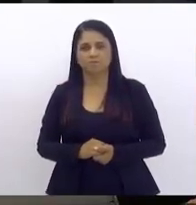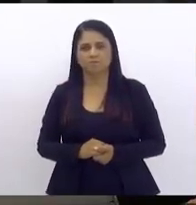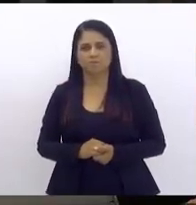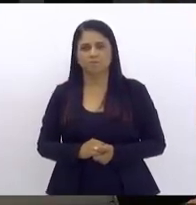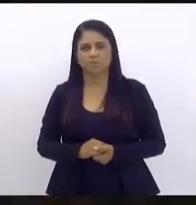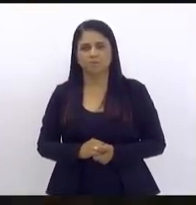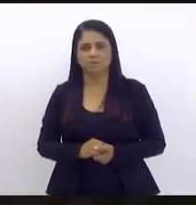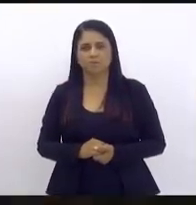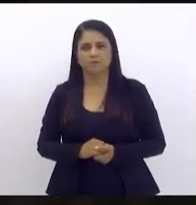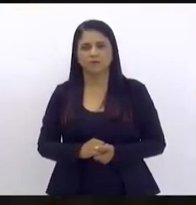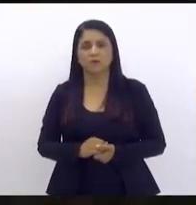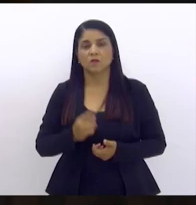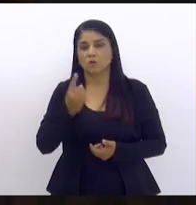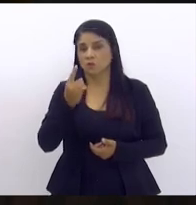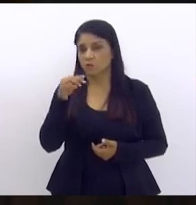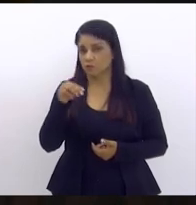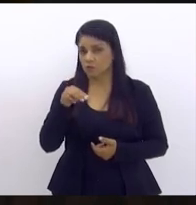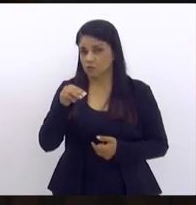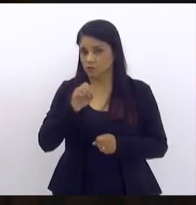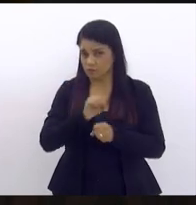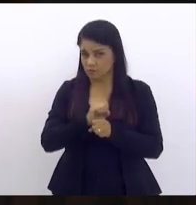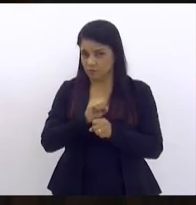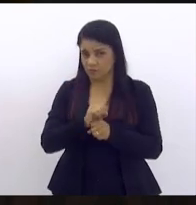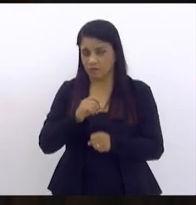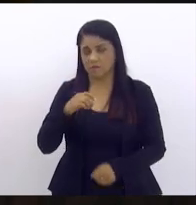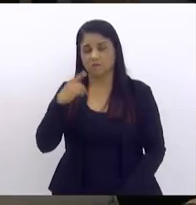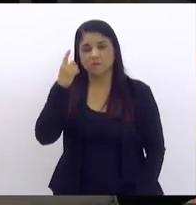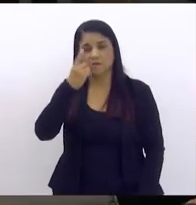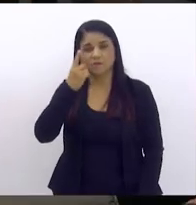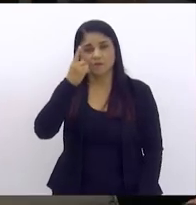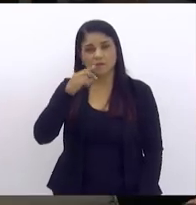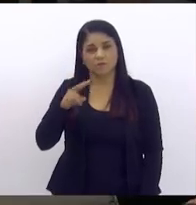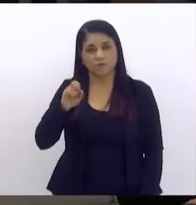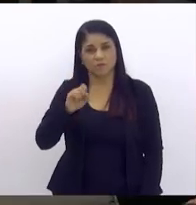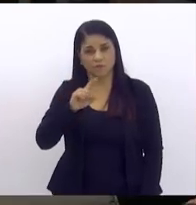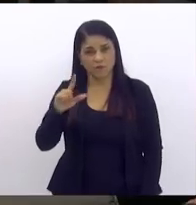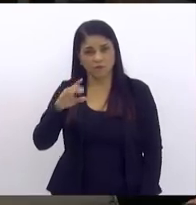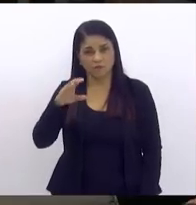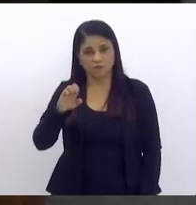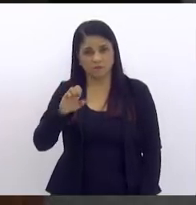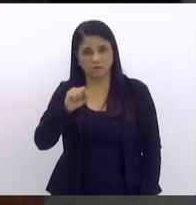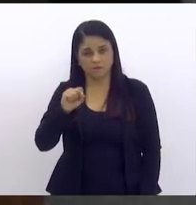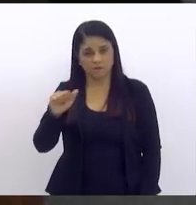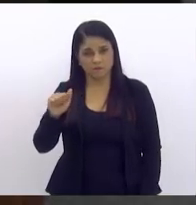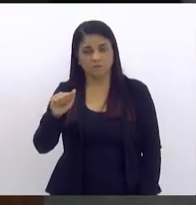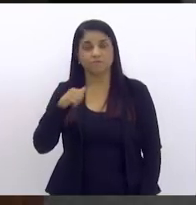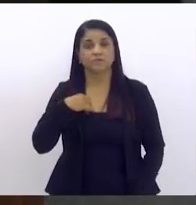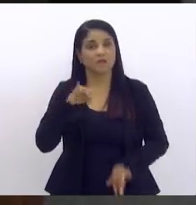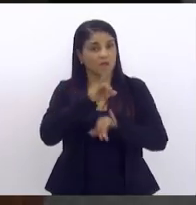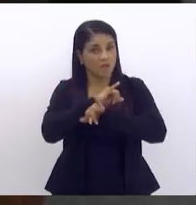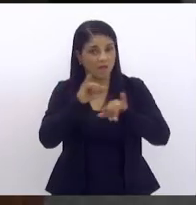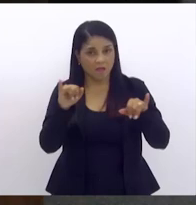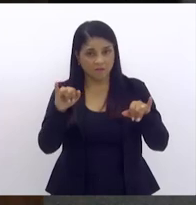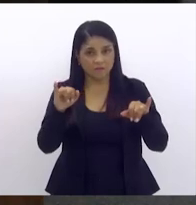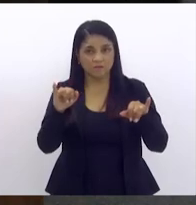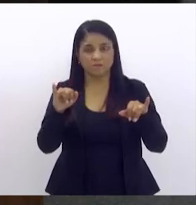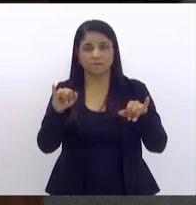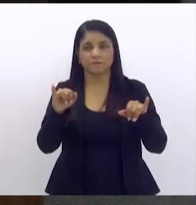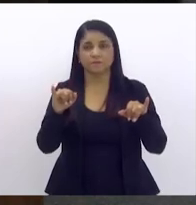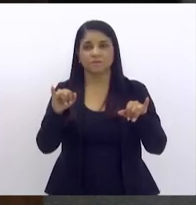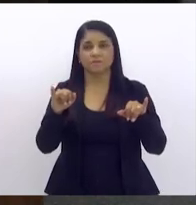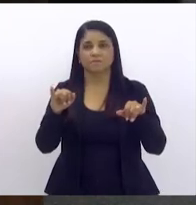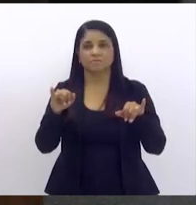Um minutinho, nosso nobre deputado Valdo Ceado. Senhor presidente, só para avisar a todos, depois de